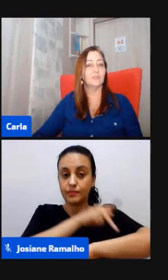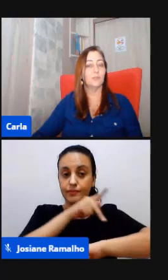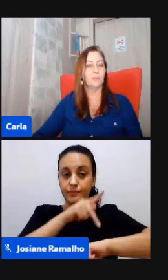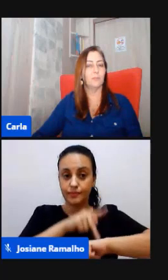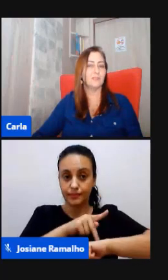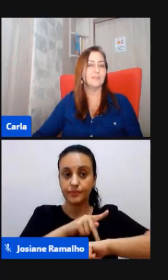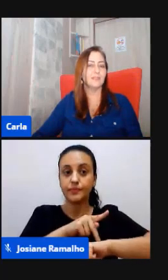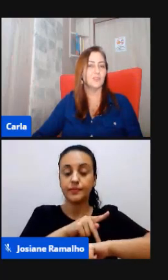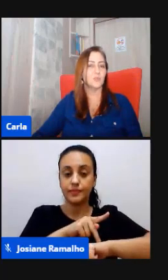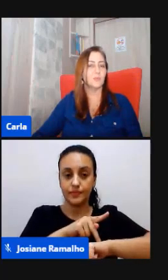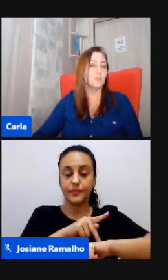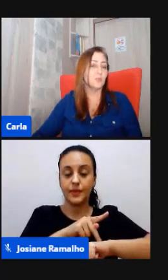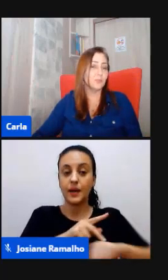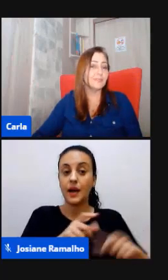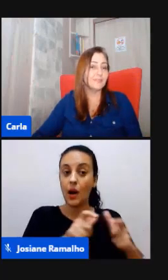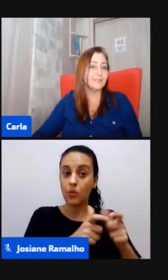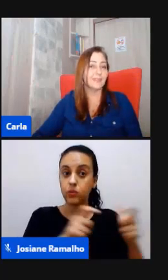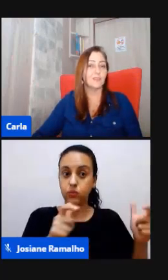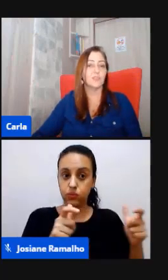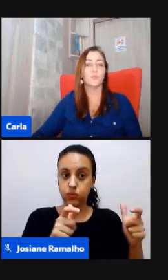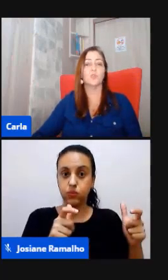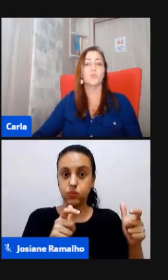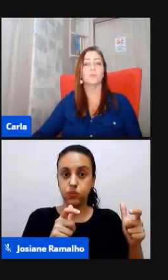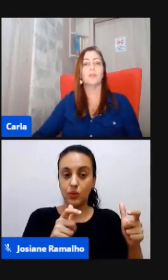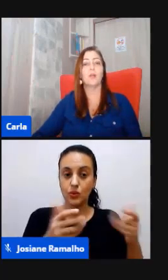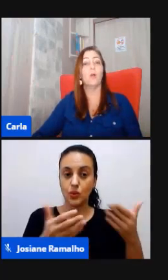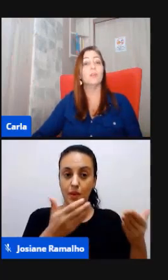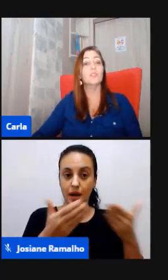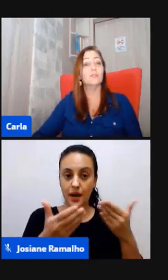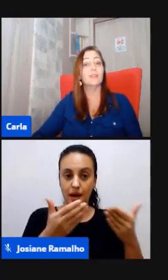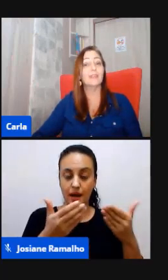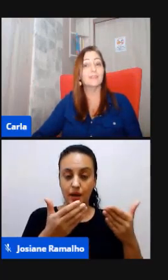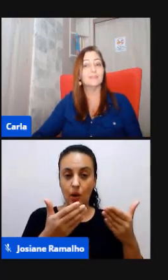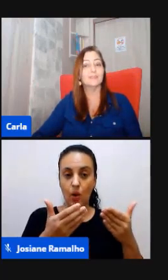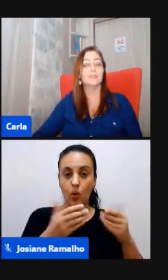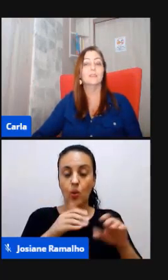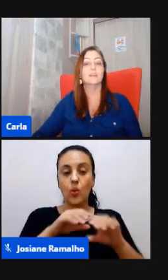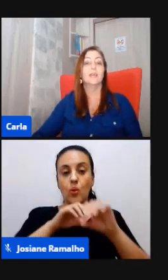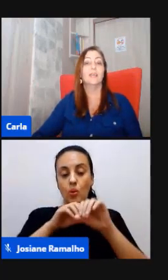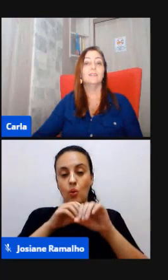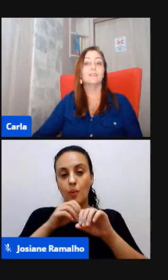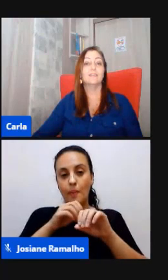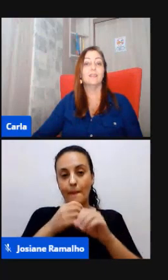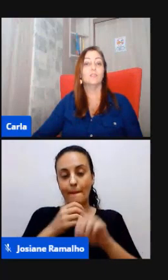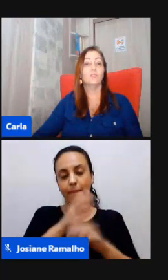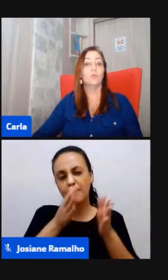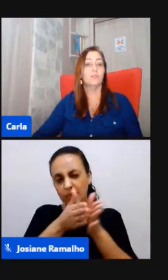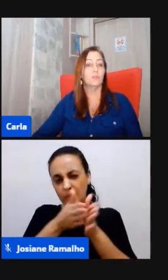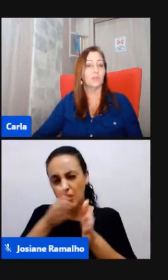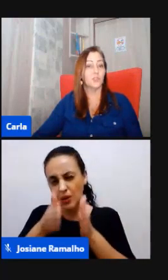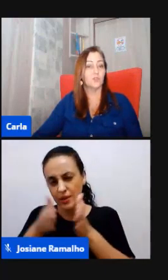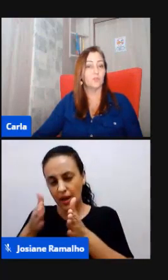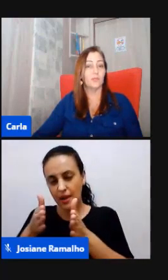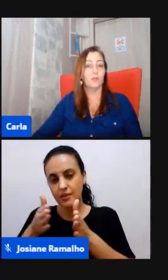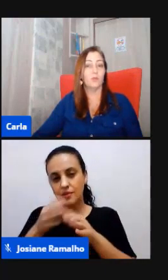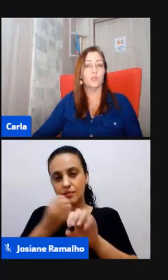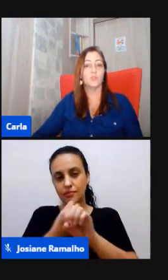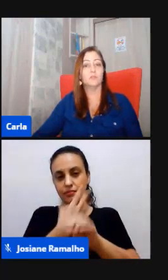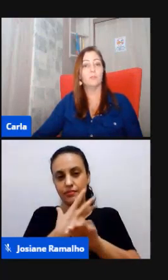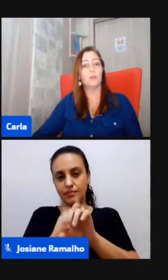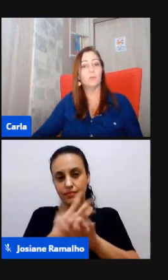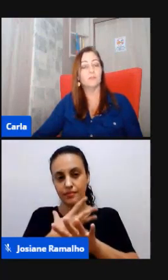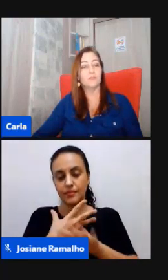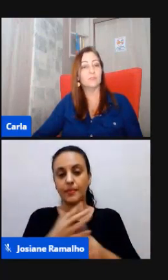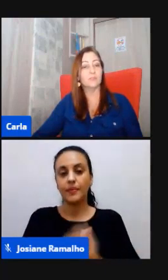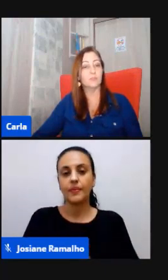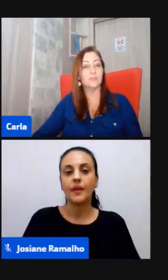processo ensino-aprendizagem. Mas como assim, né? A gente pode perguntar qual a diferença entre as relações educativas